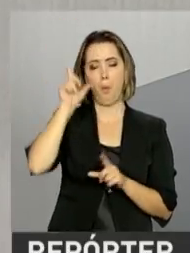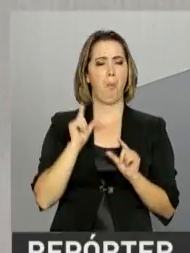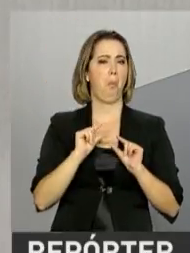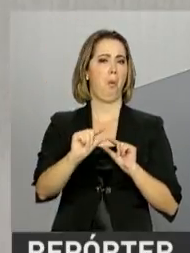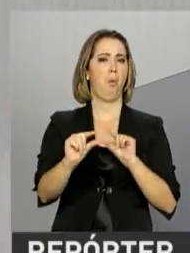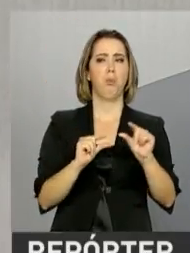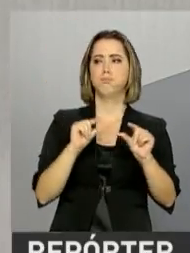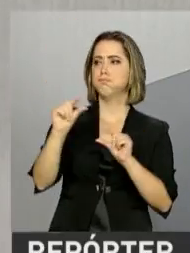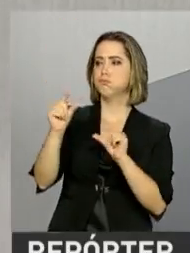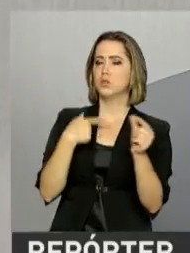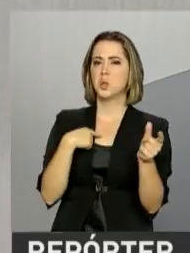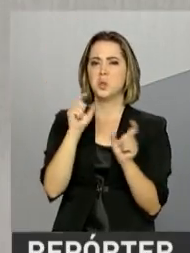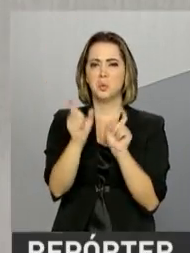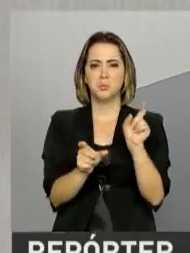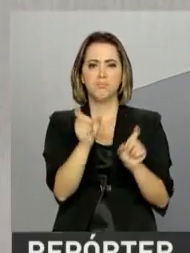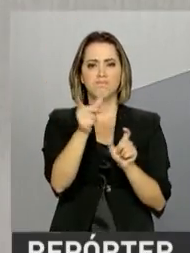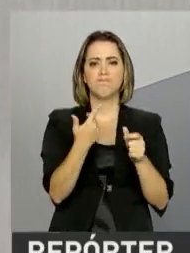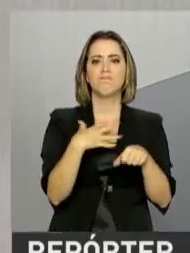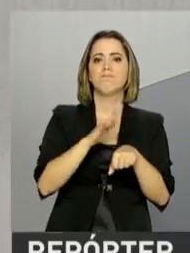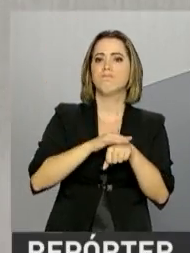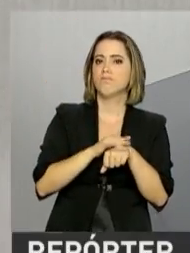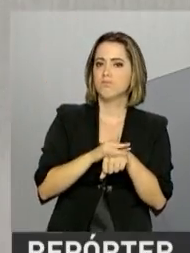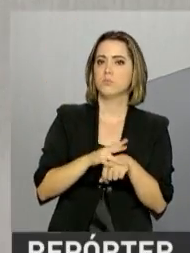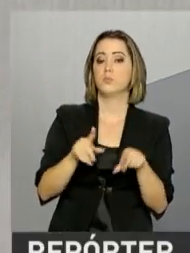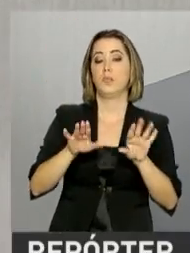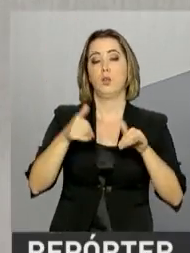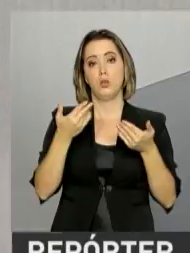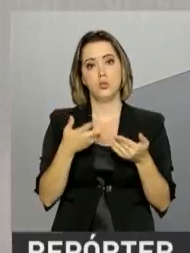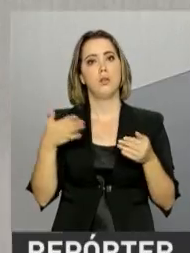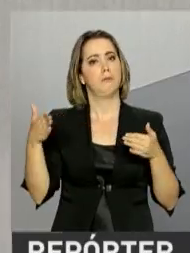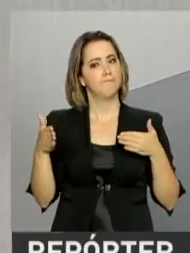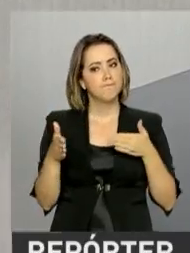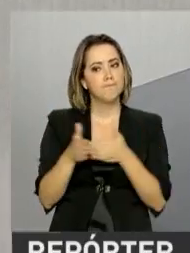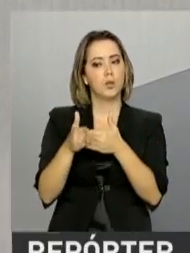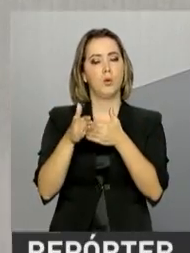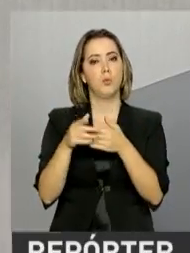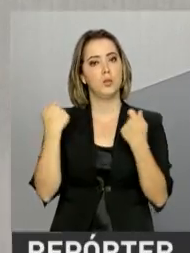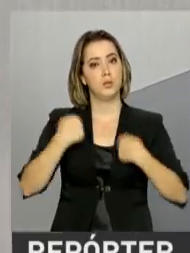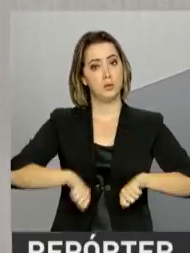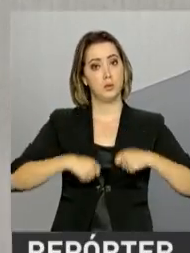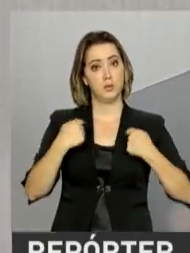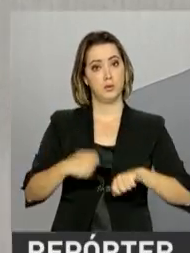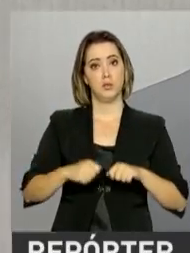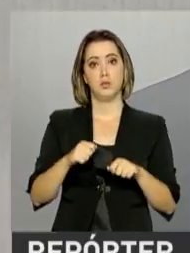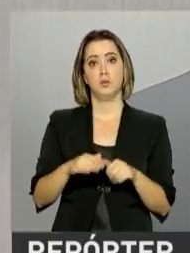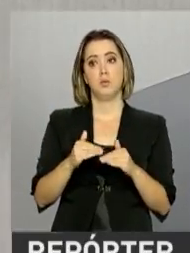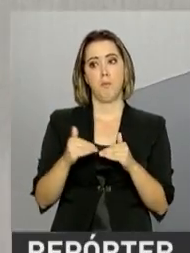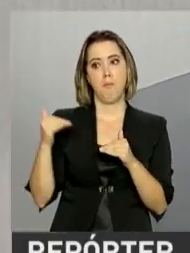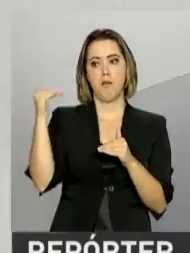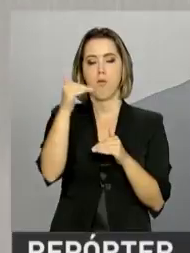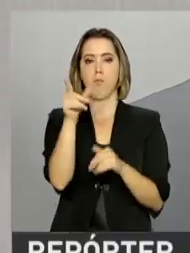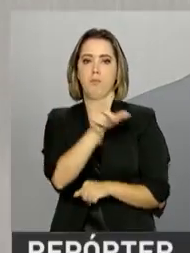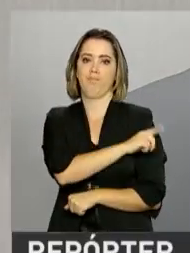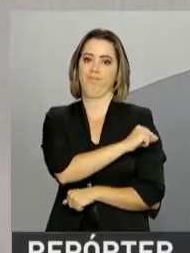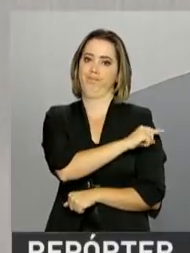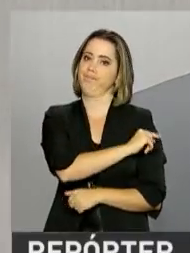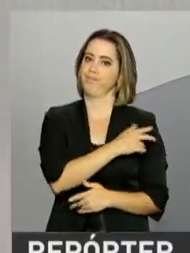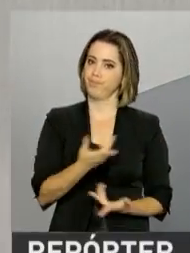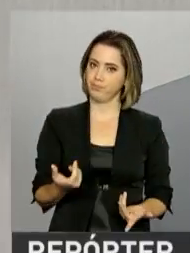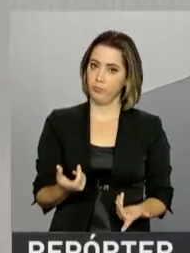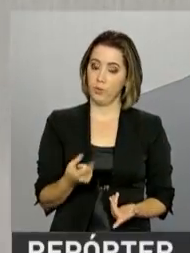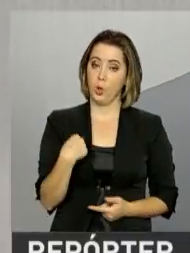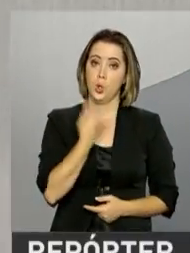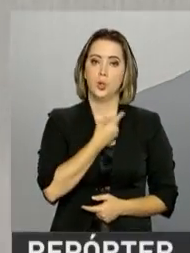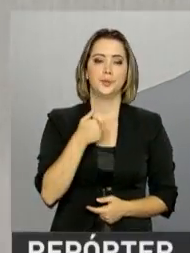novas notificações, o que demonstra que já há o bloqueio necessário pelo aumento da cobertura vacinal. Nós temos mais